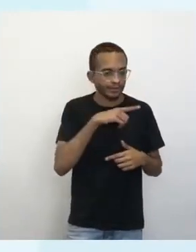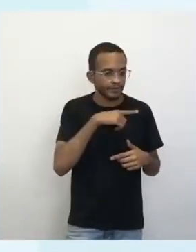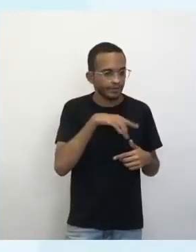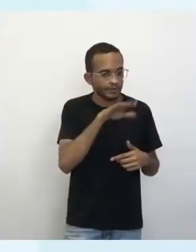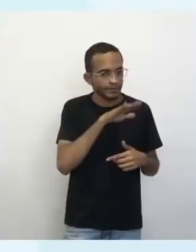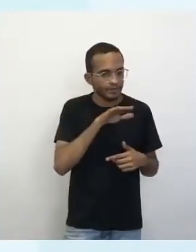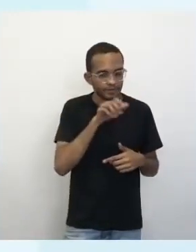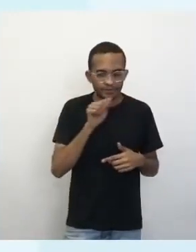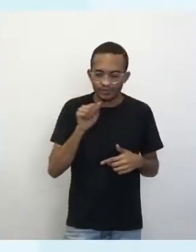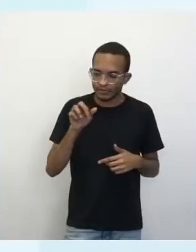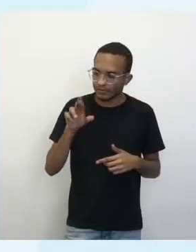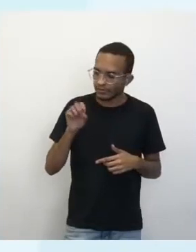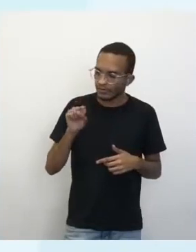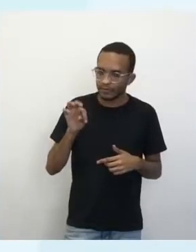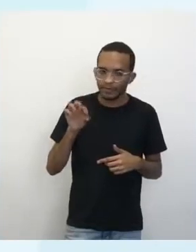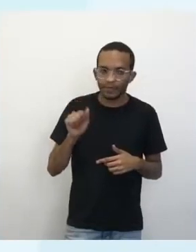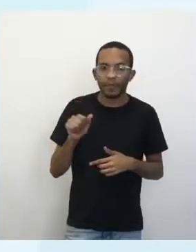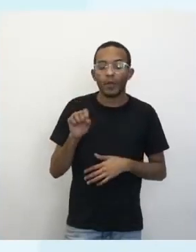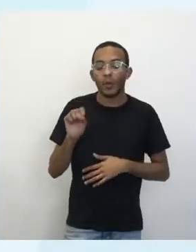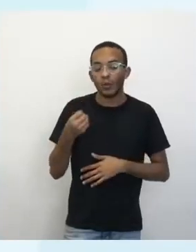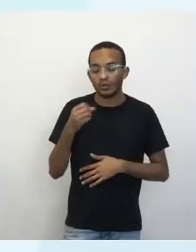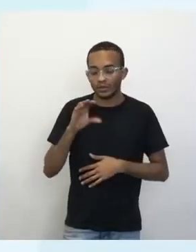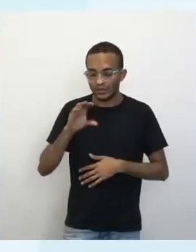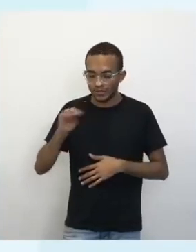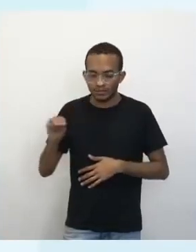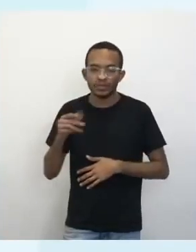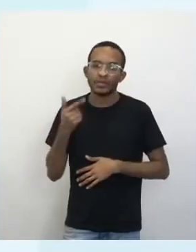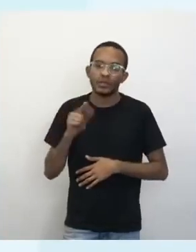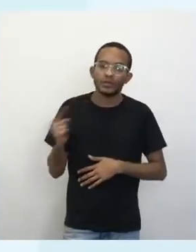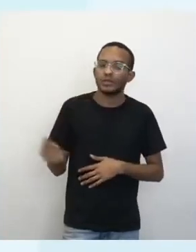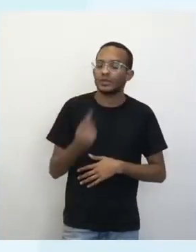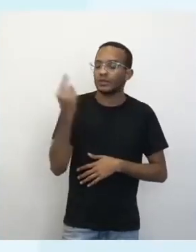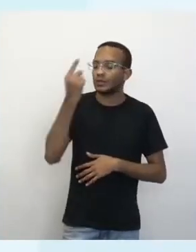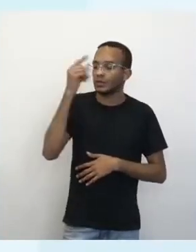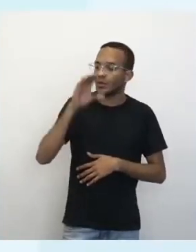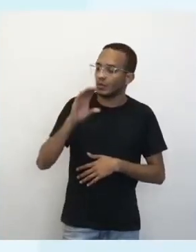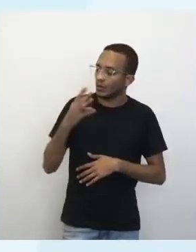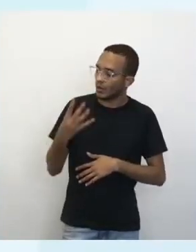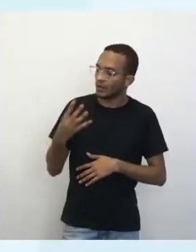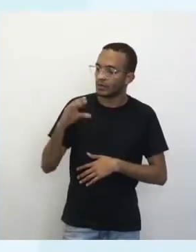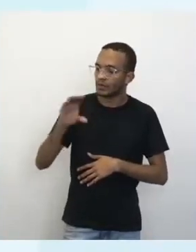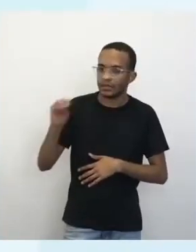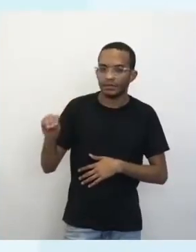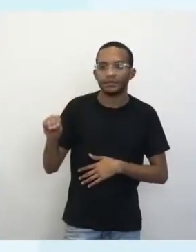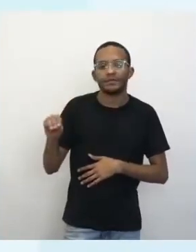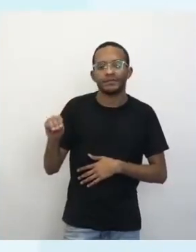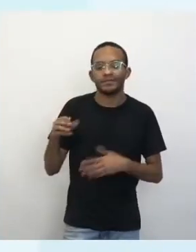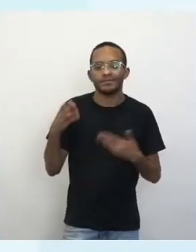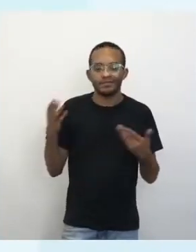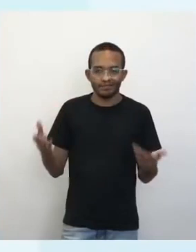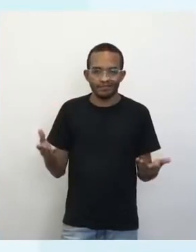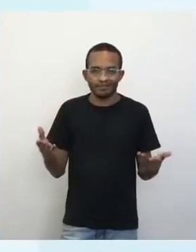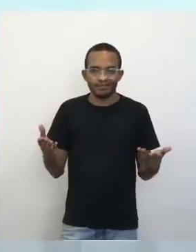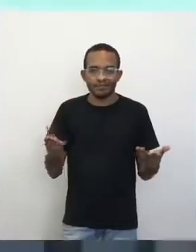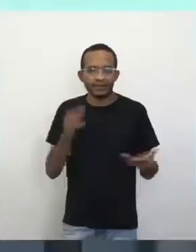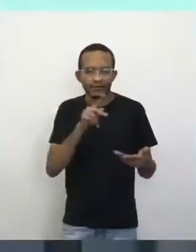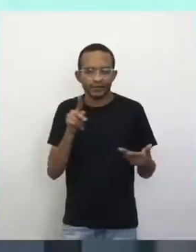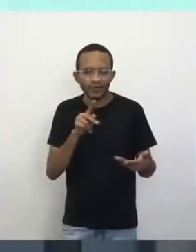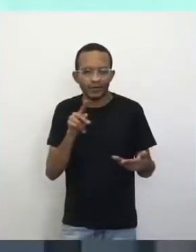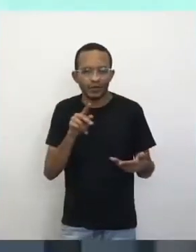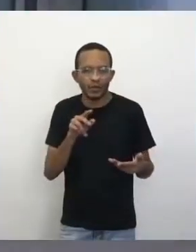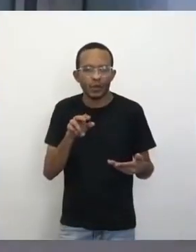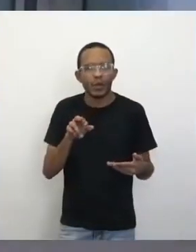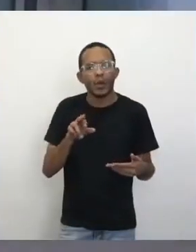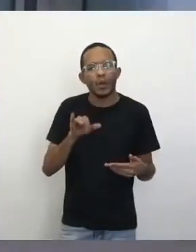da base mede 8 centímetros e que a altura da pirâmide são 4 centímetros. Professora Roberta,